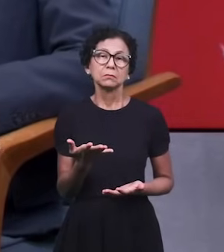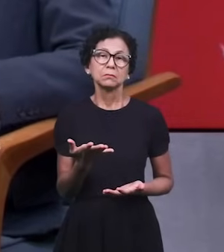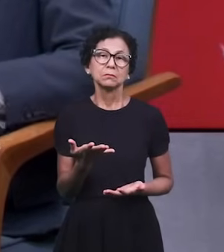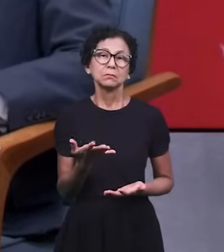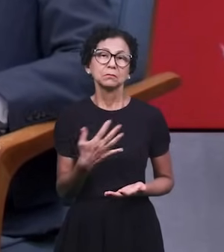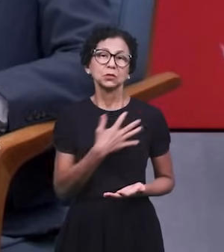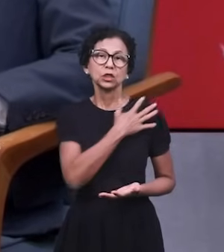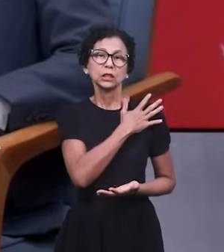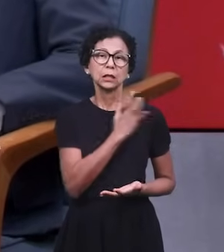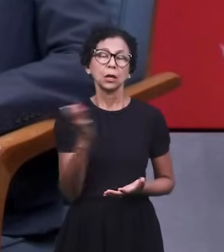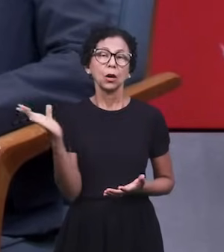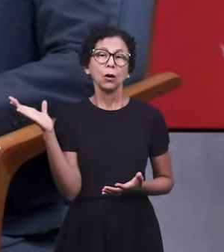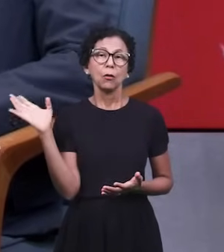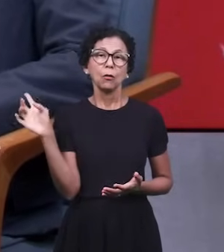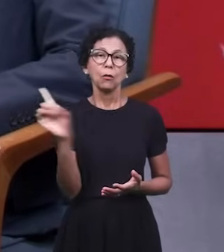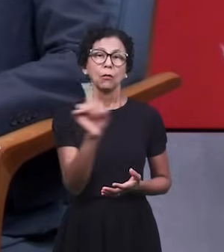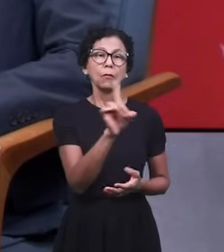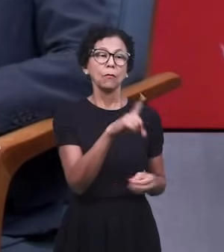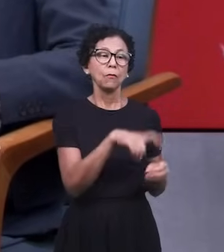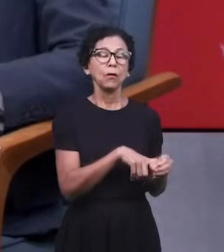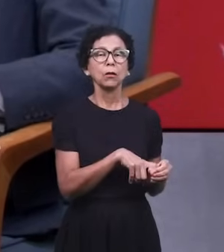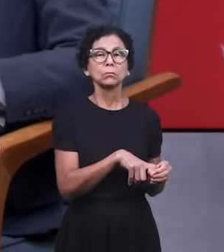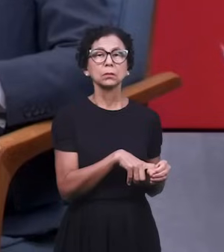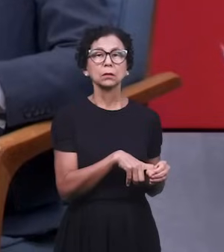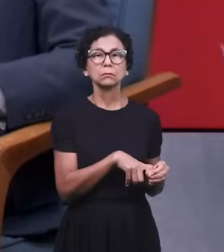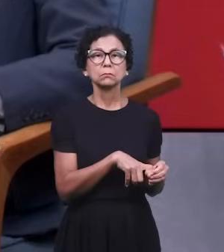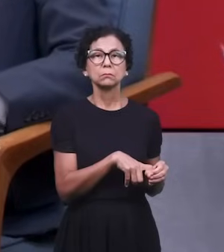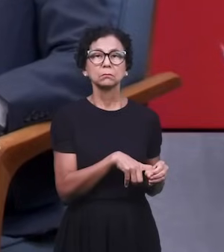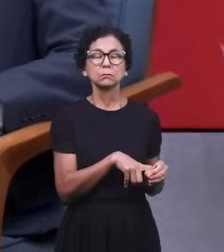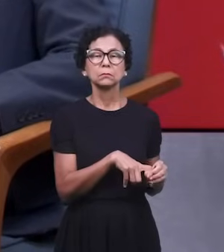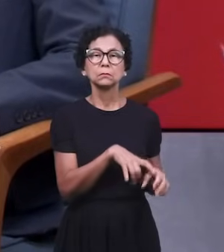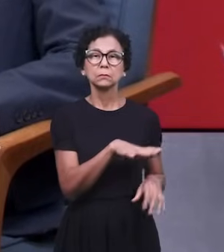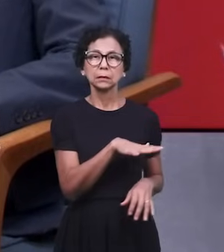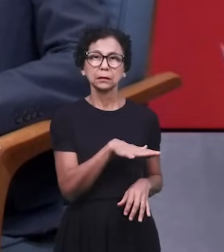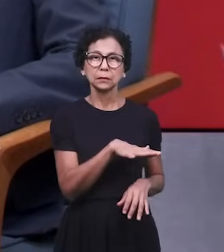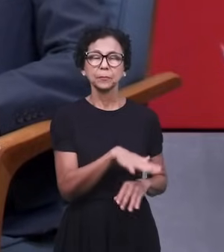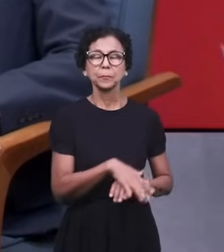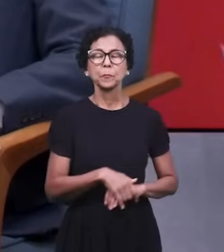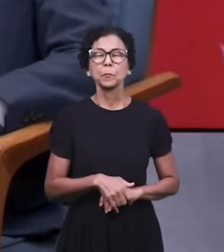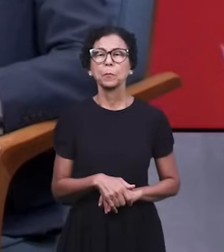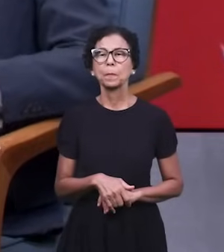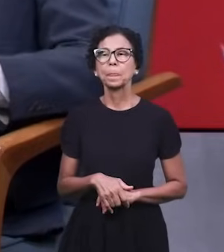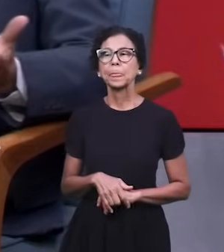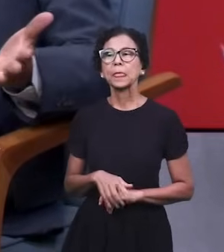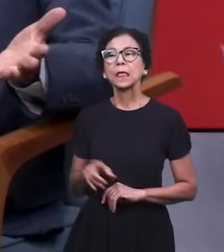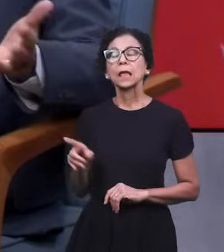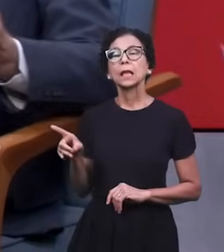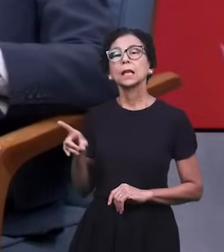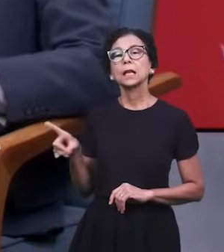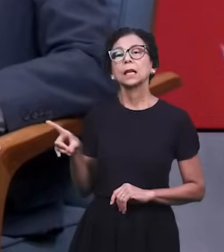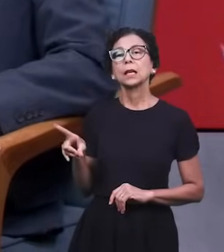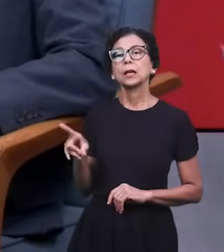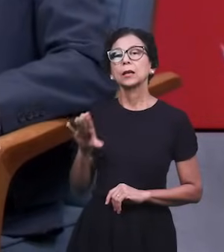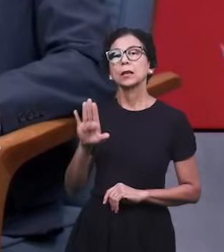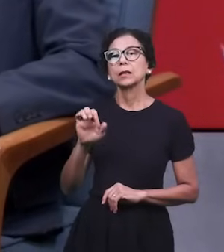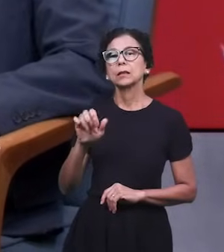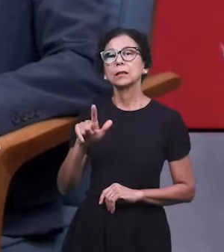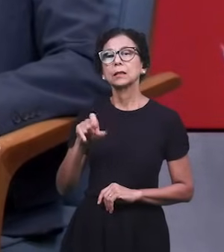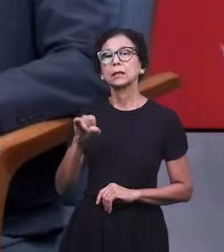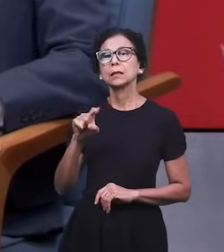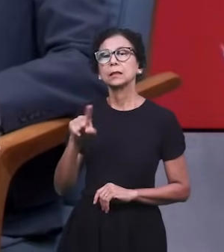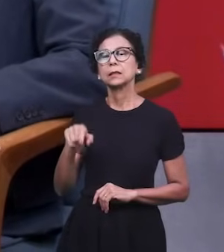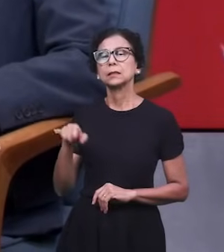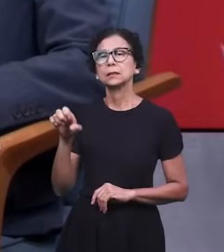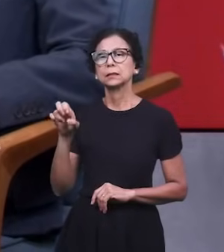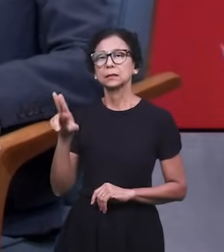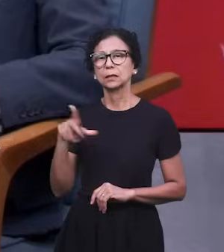E Geazi, o moço que ajudava Eliseu, repreendeu Eliseu: mas para que isso?